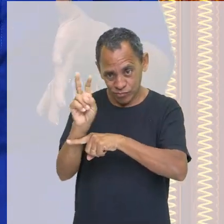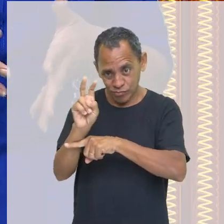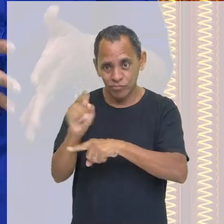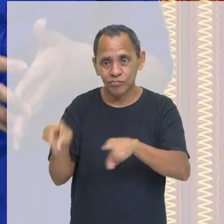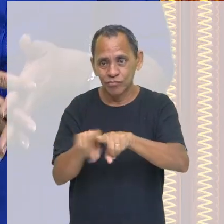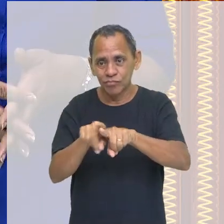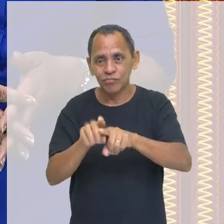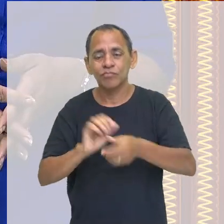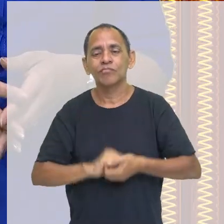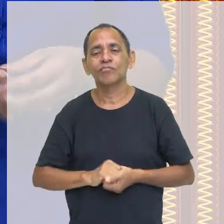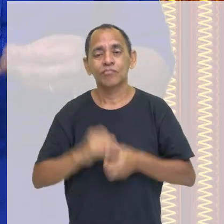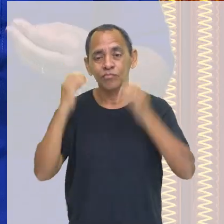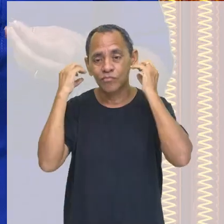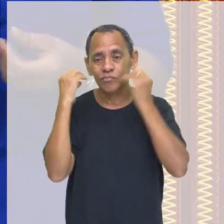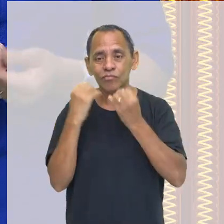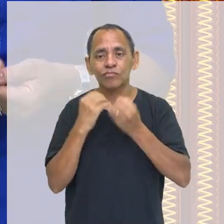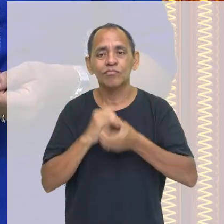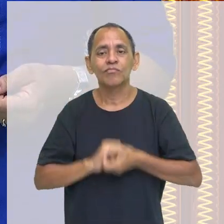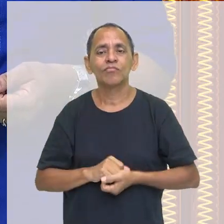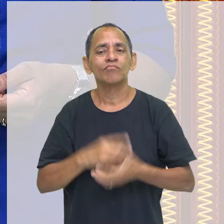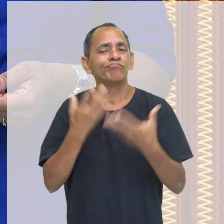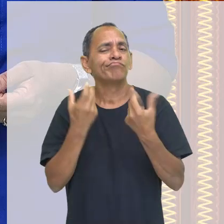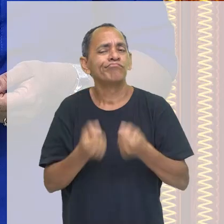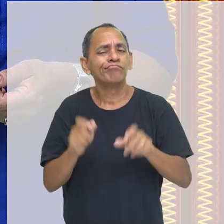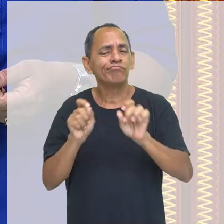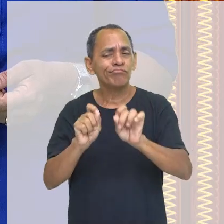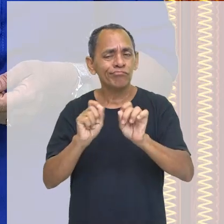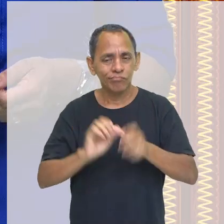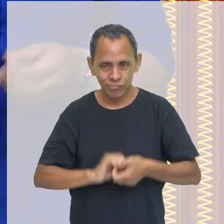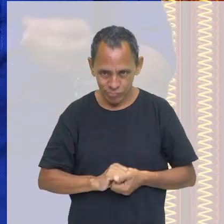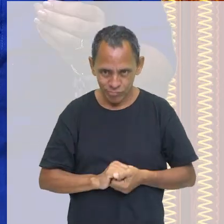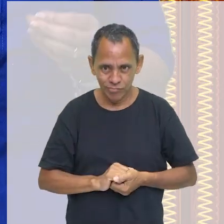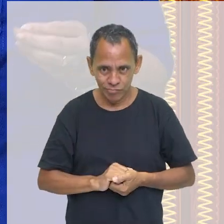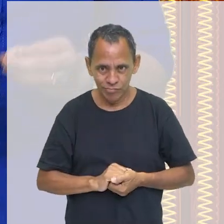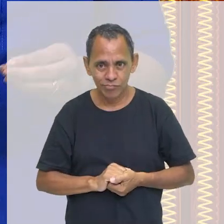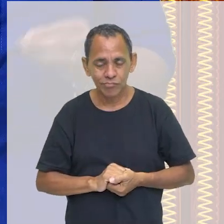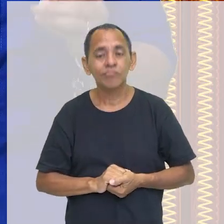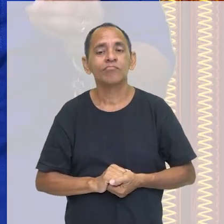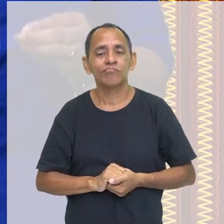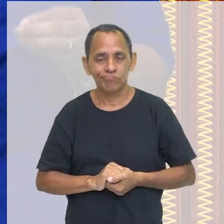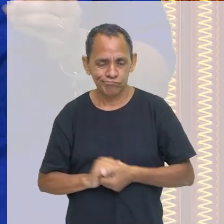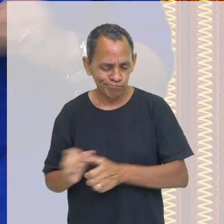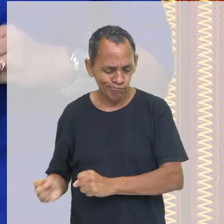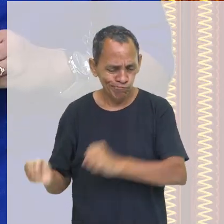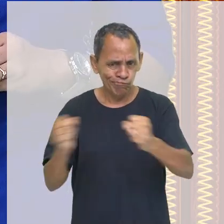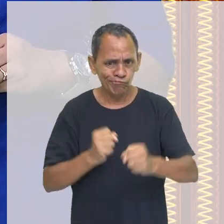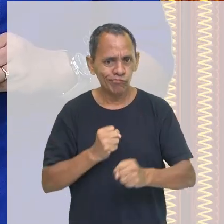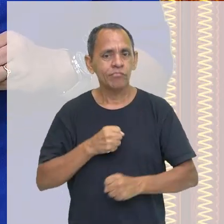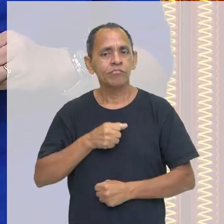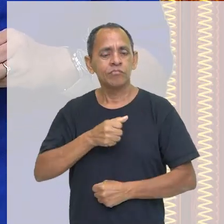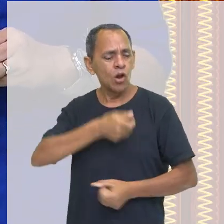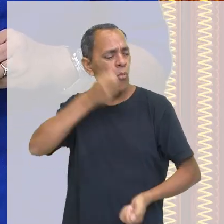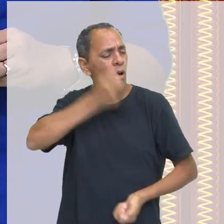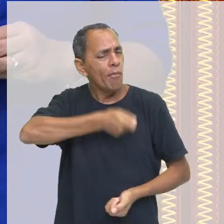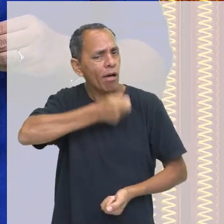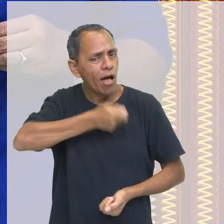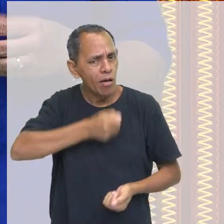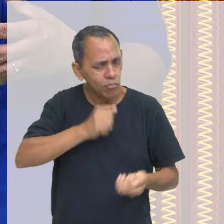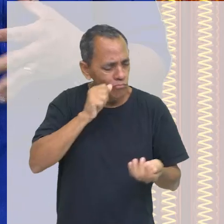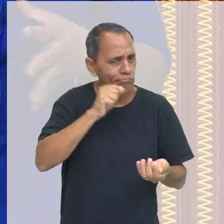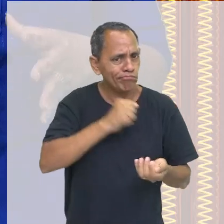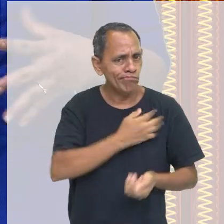Fonseca, que assumiu o cargo de chefe do governo provisório com poderes ditatoriais.